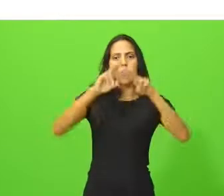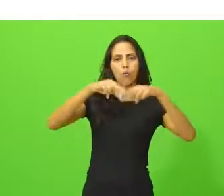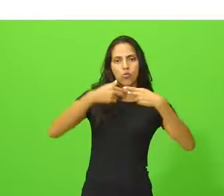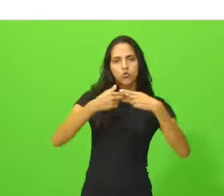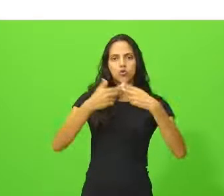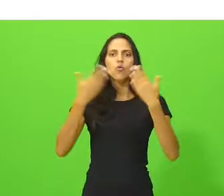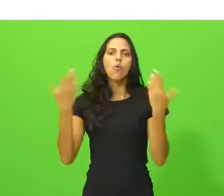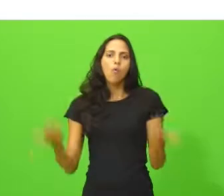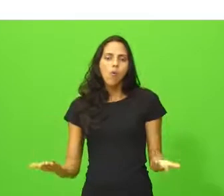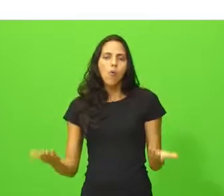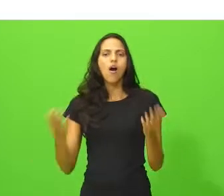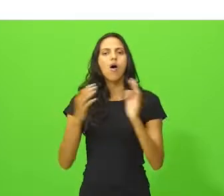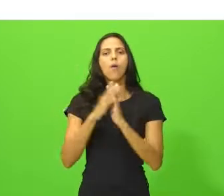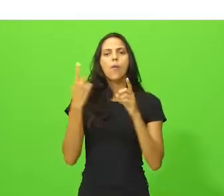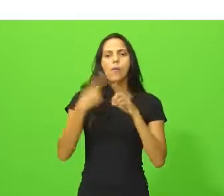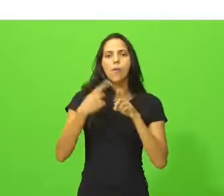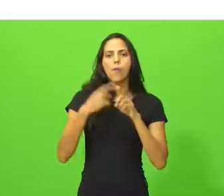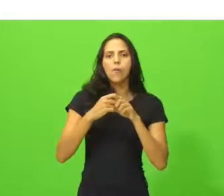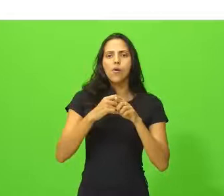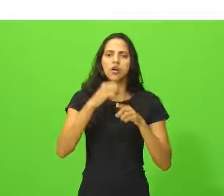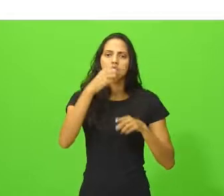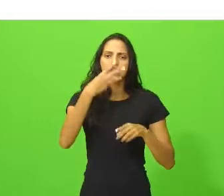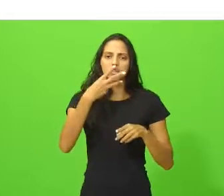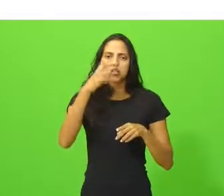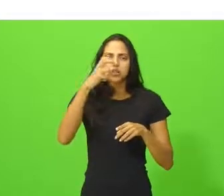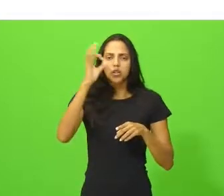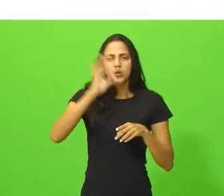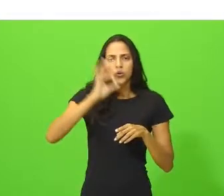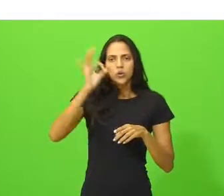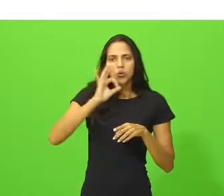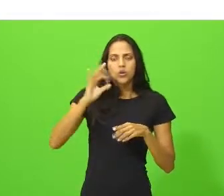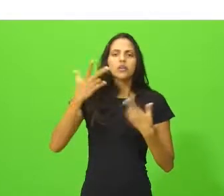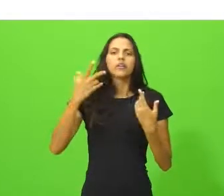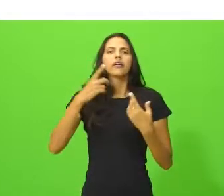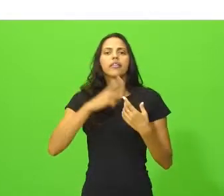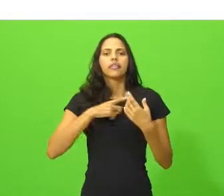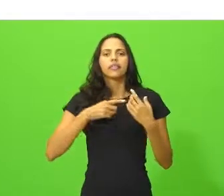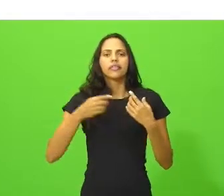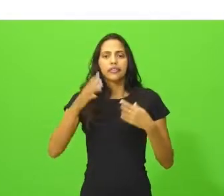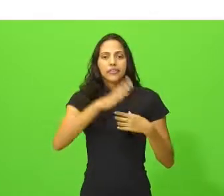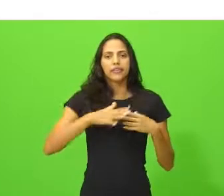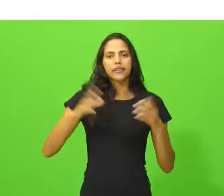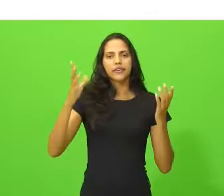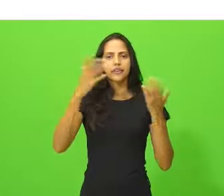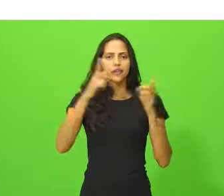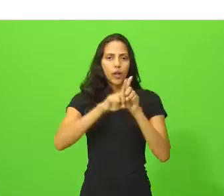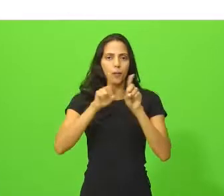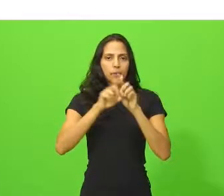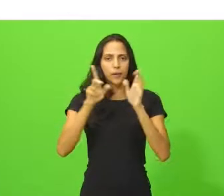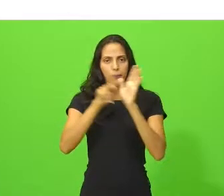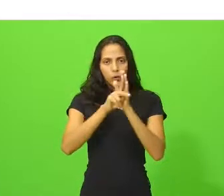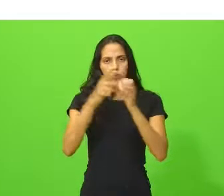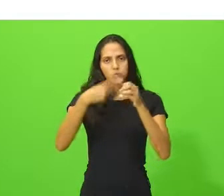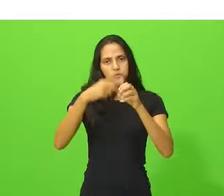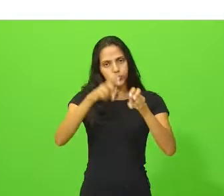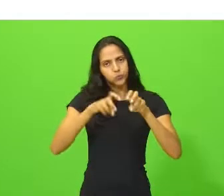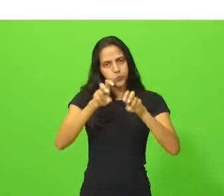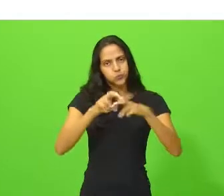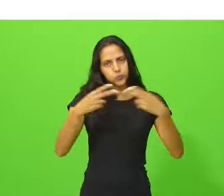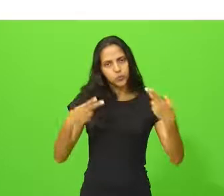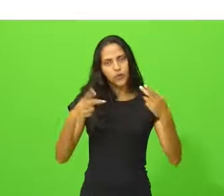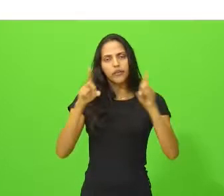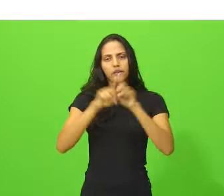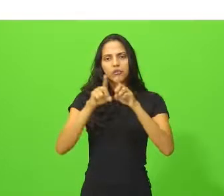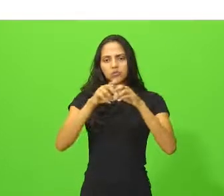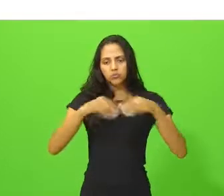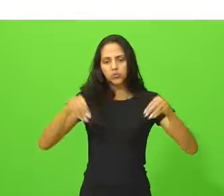pecuária. Cerca de 35% do rebanho nacional está na região e que pelo menos 50 milhões de